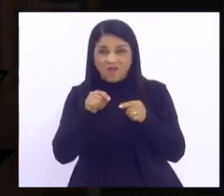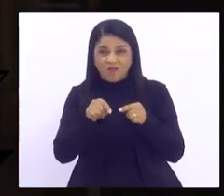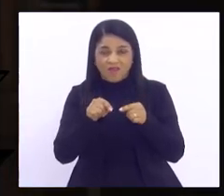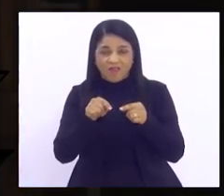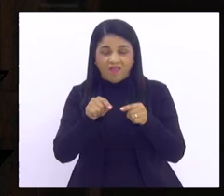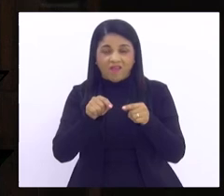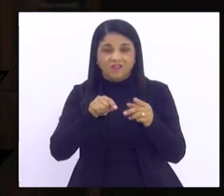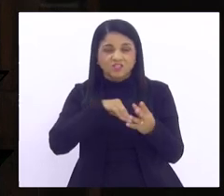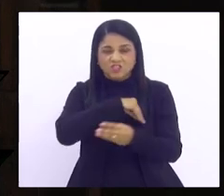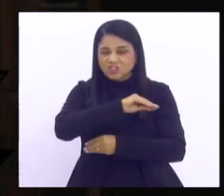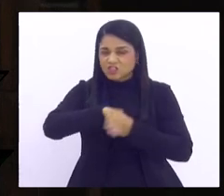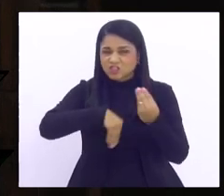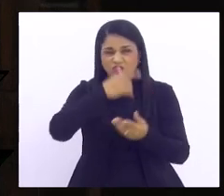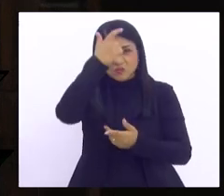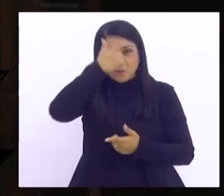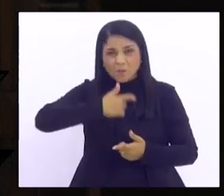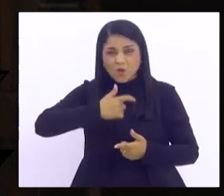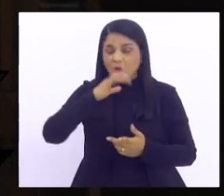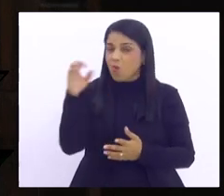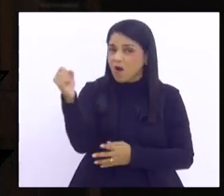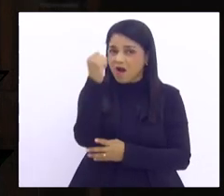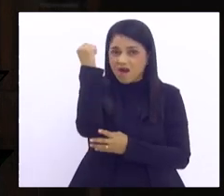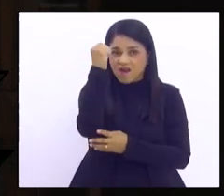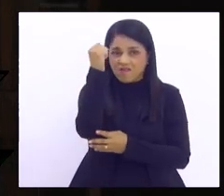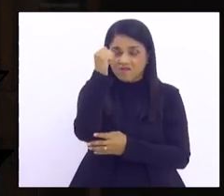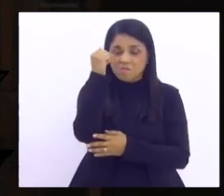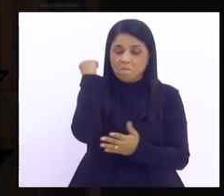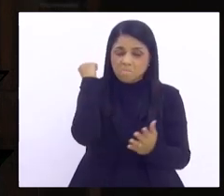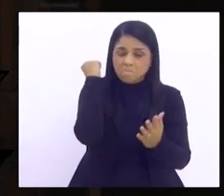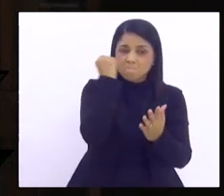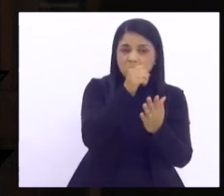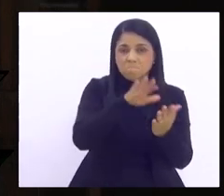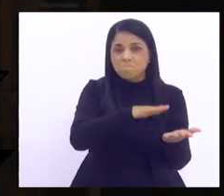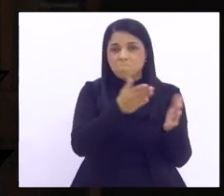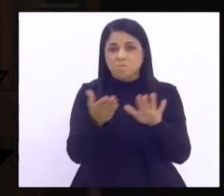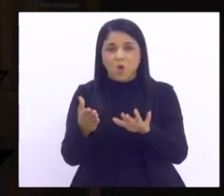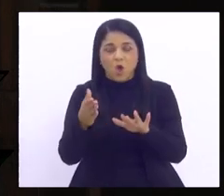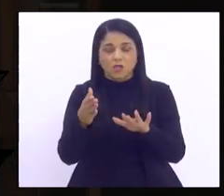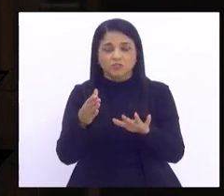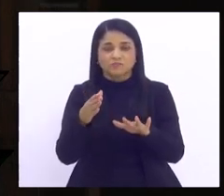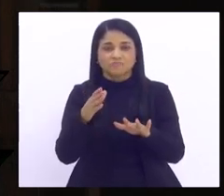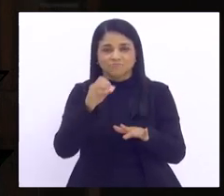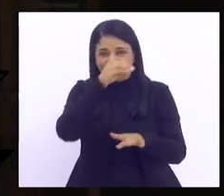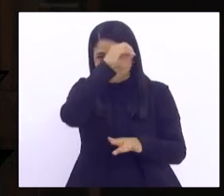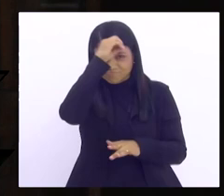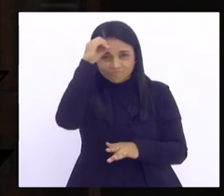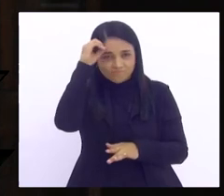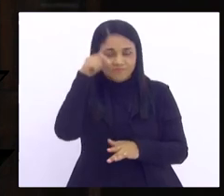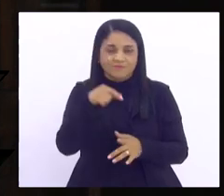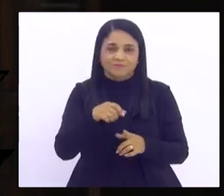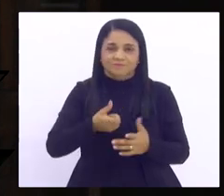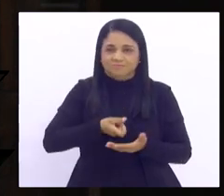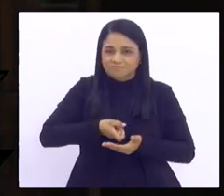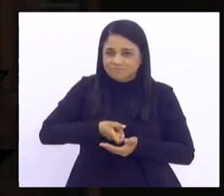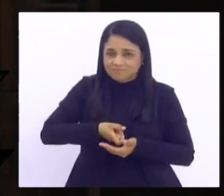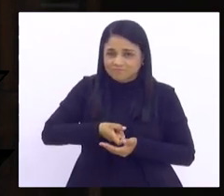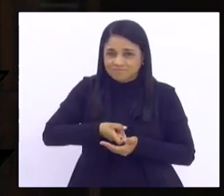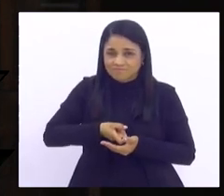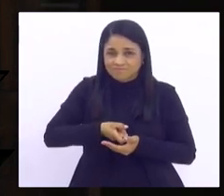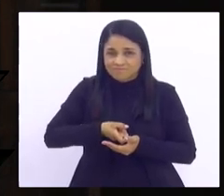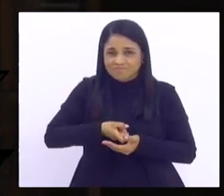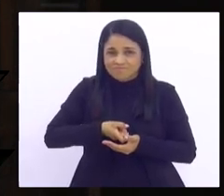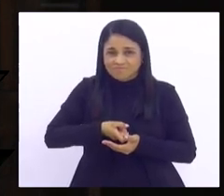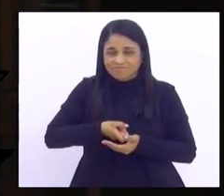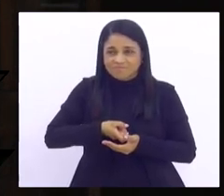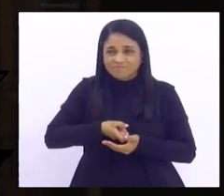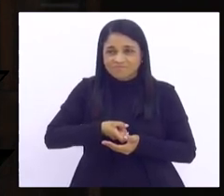desordem moral grave, enquanto morte deliberada de um ser humano inocente. Tal doutrina está